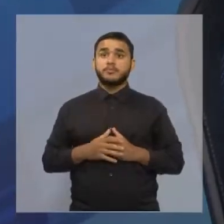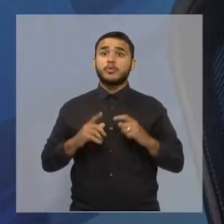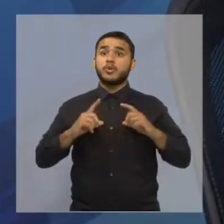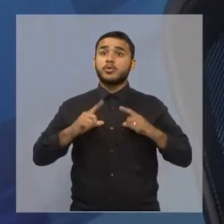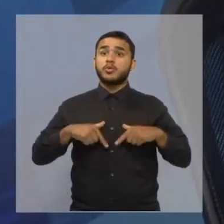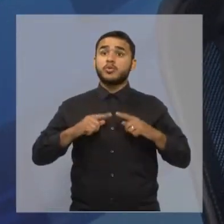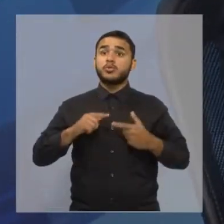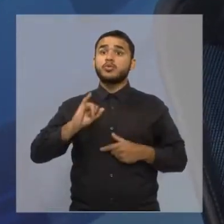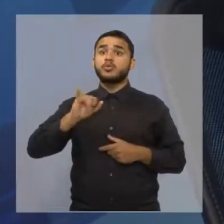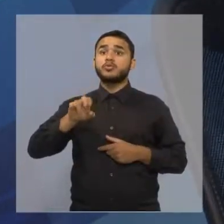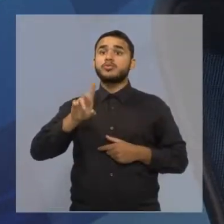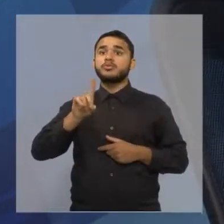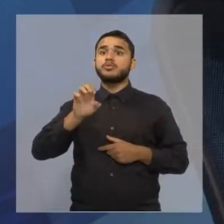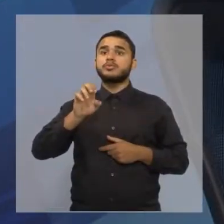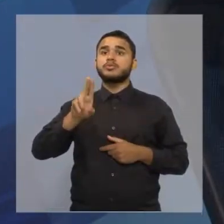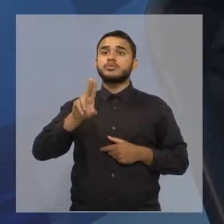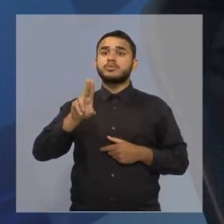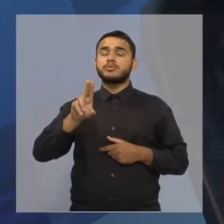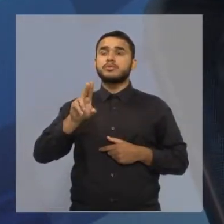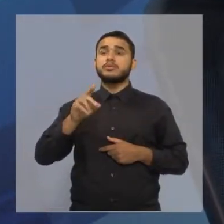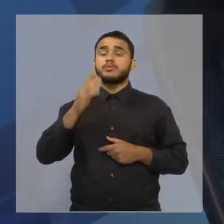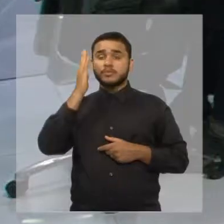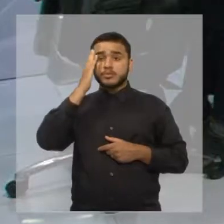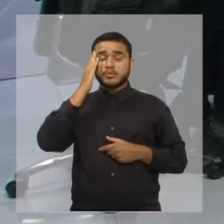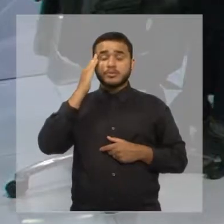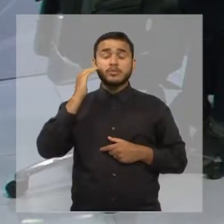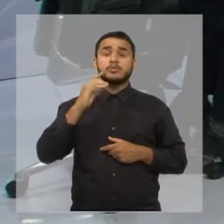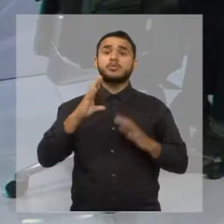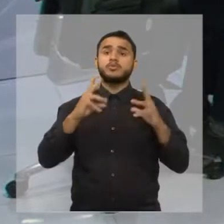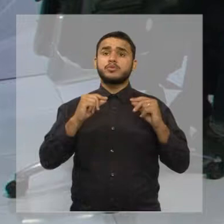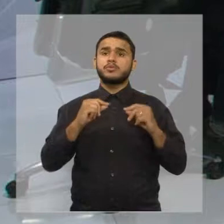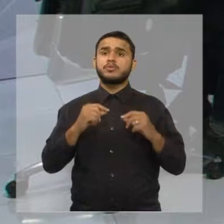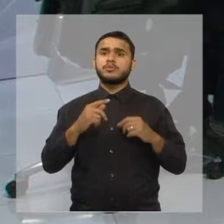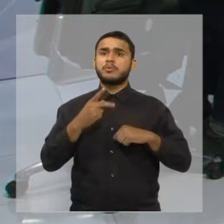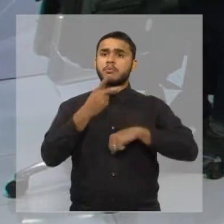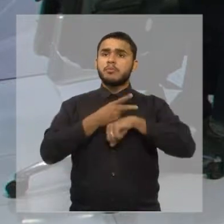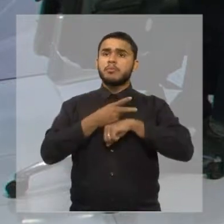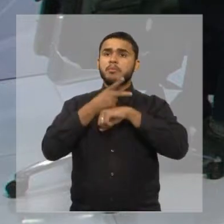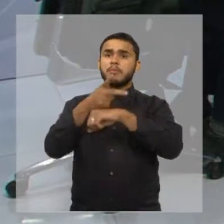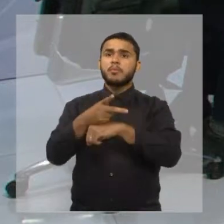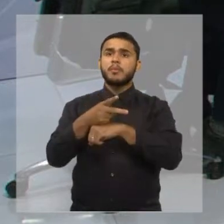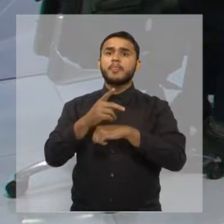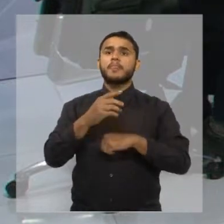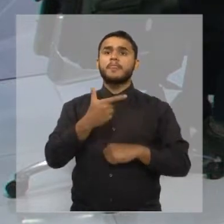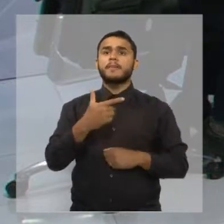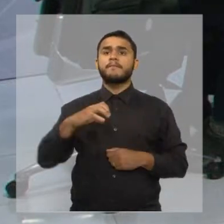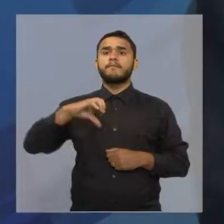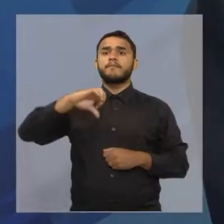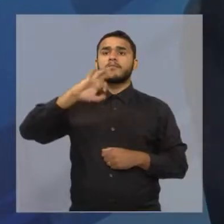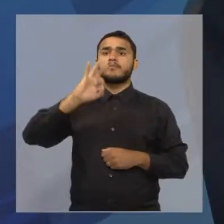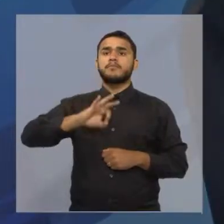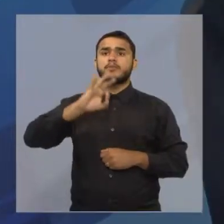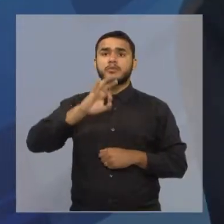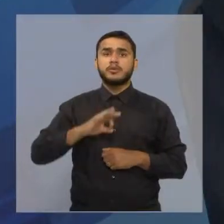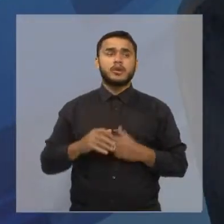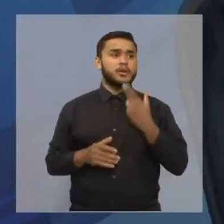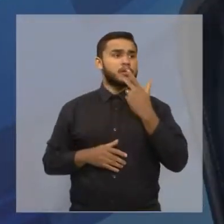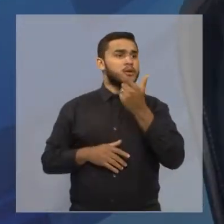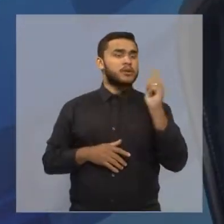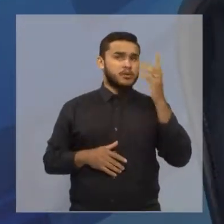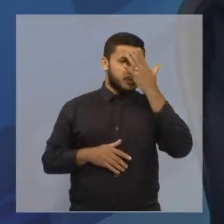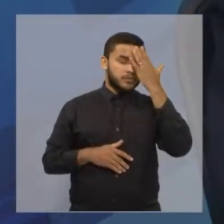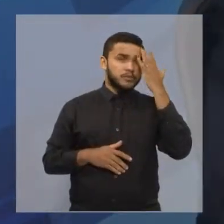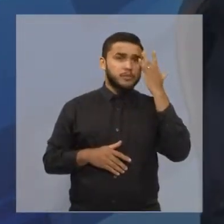são 1% da população do mundo, tem 29% dos prêmios Nobel. Não é porque estejam discriminando os não-judeus, é porque